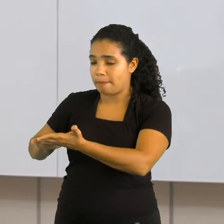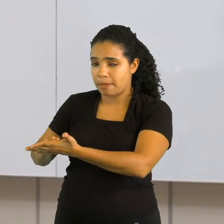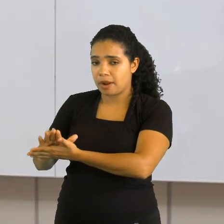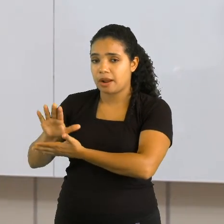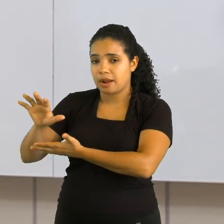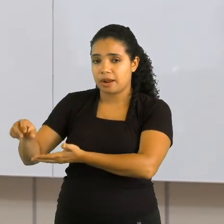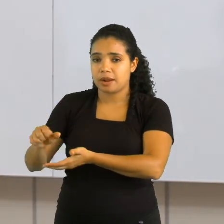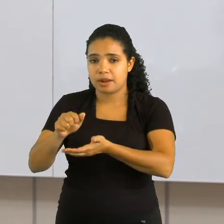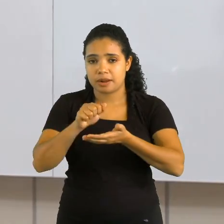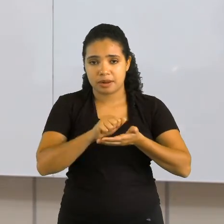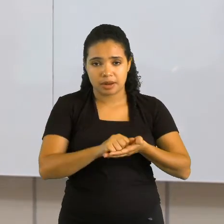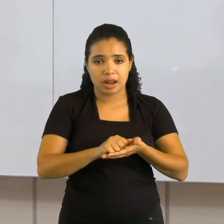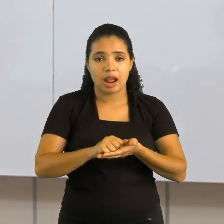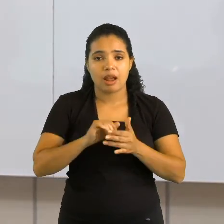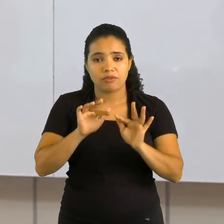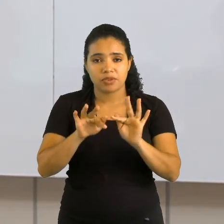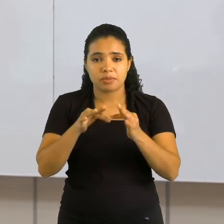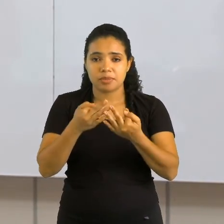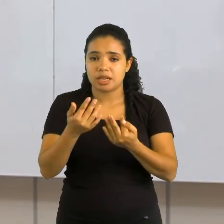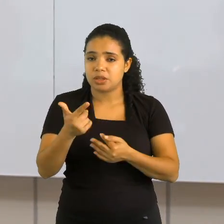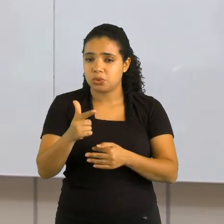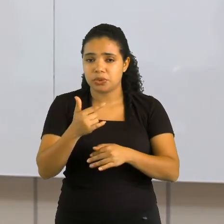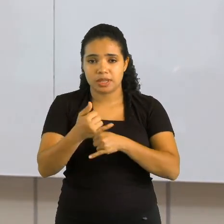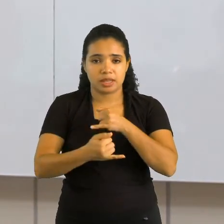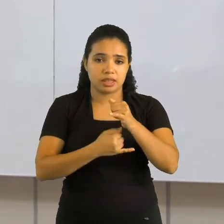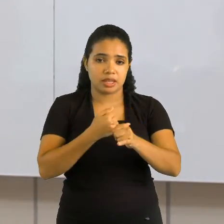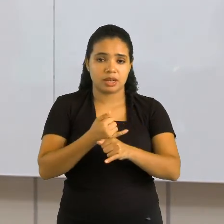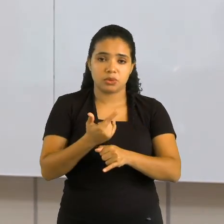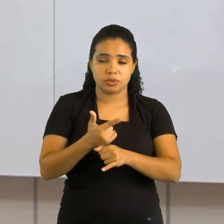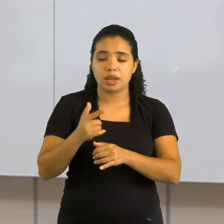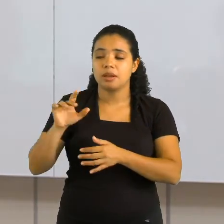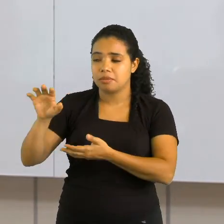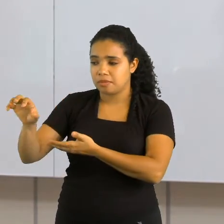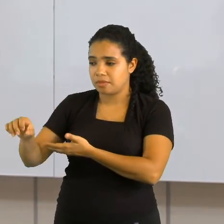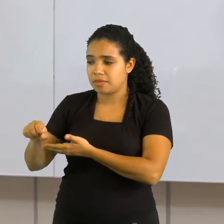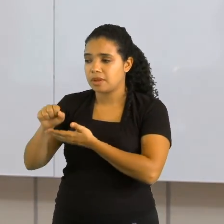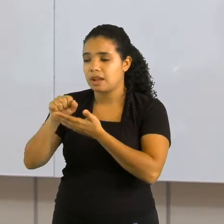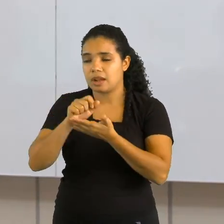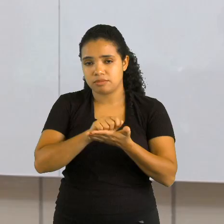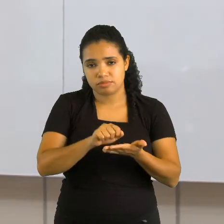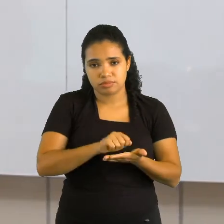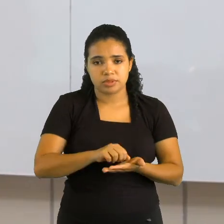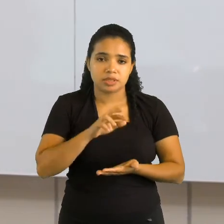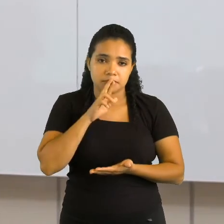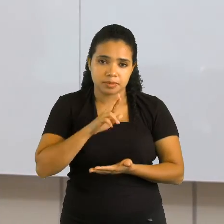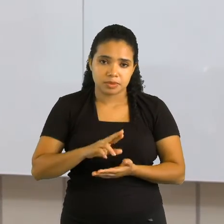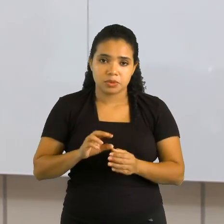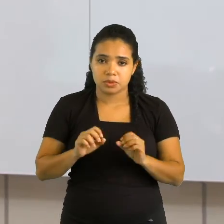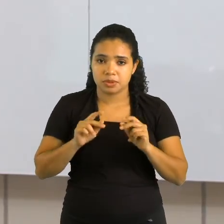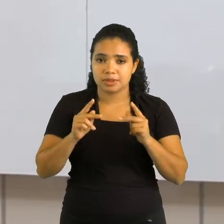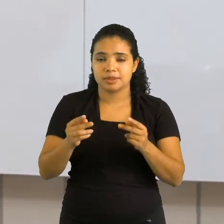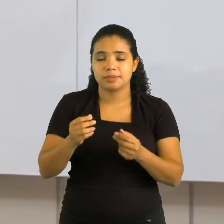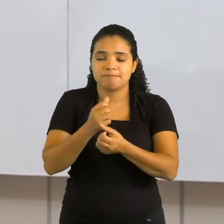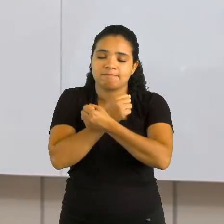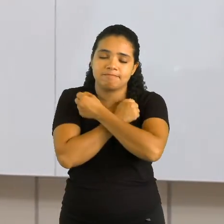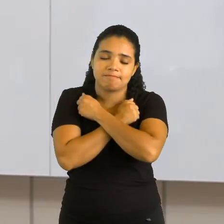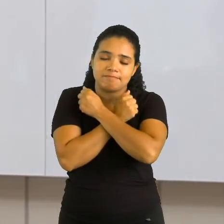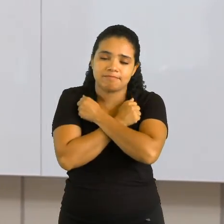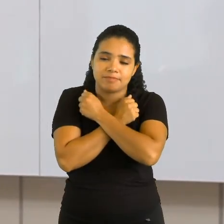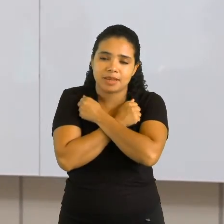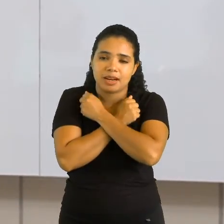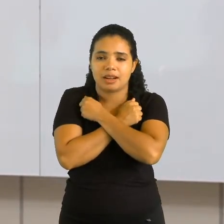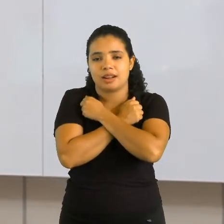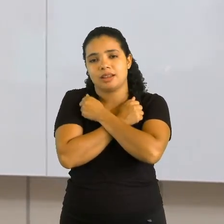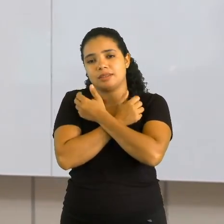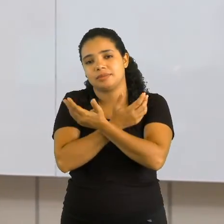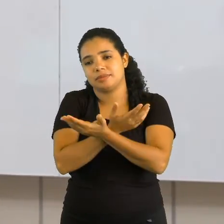aquela família que não tem acesso à internet, tá bom? Um grande abraço.